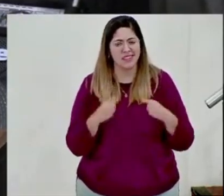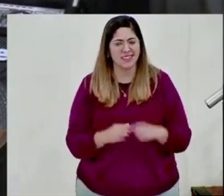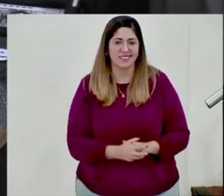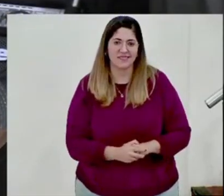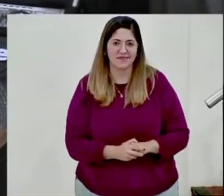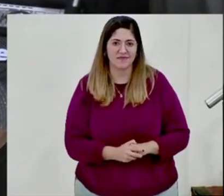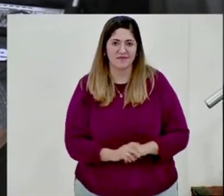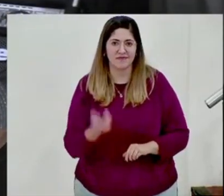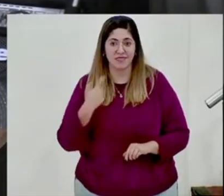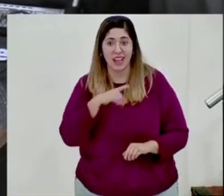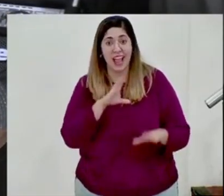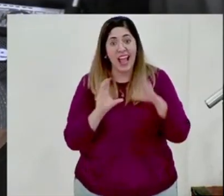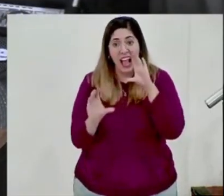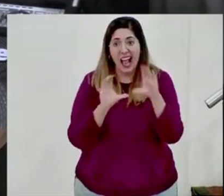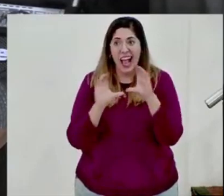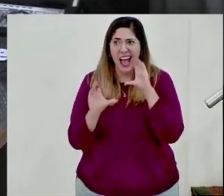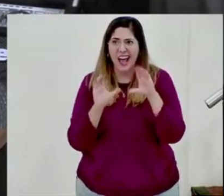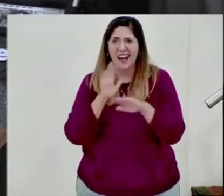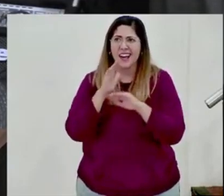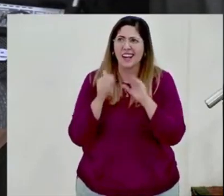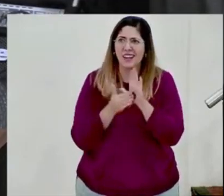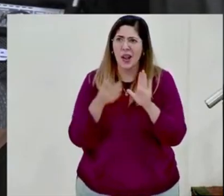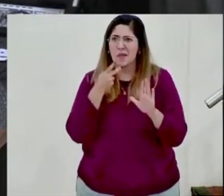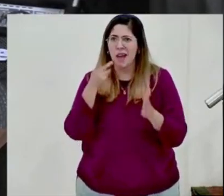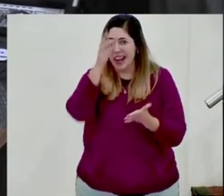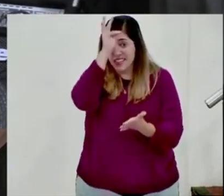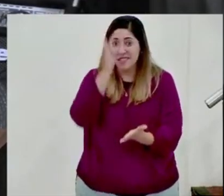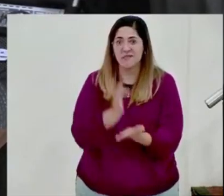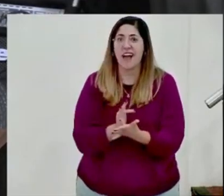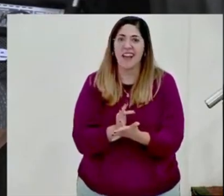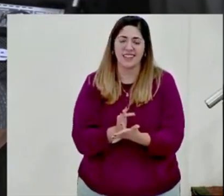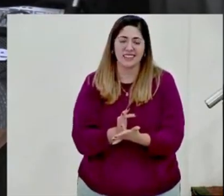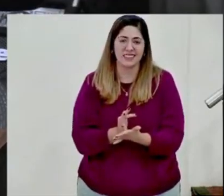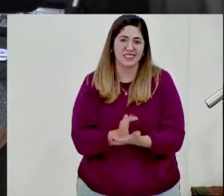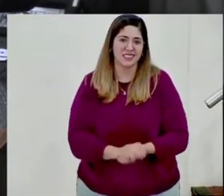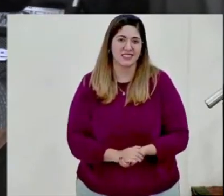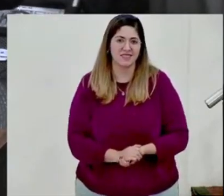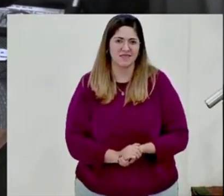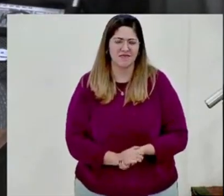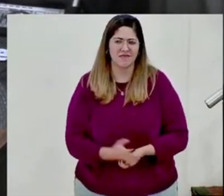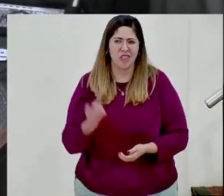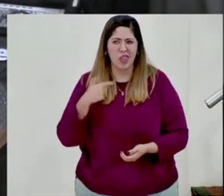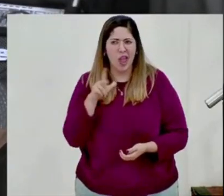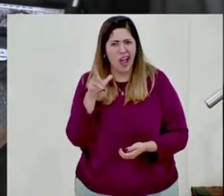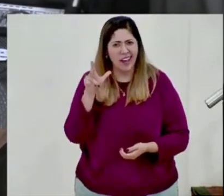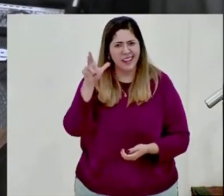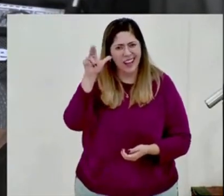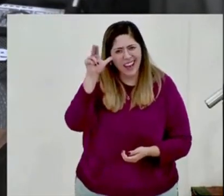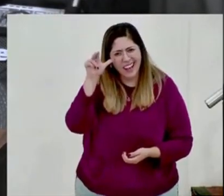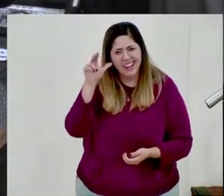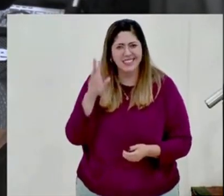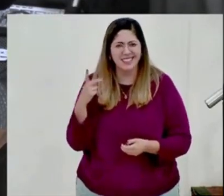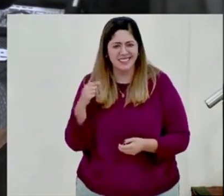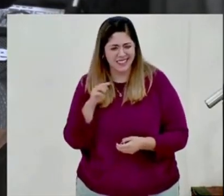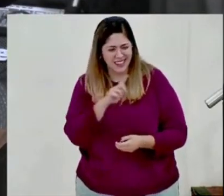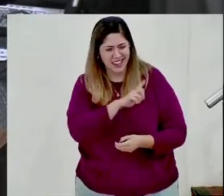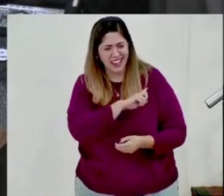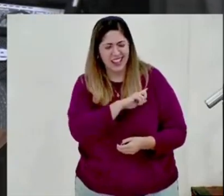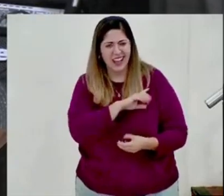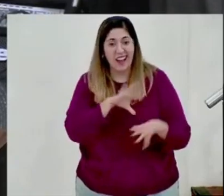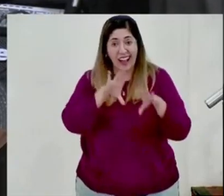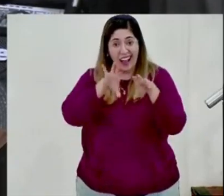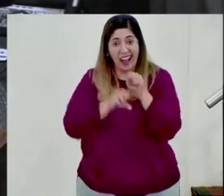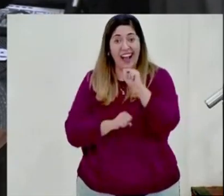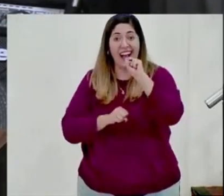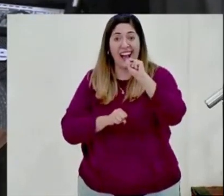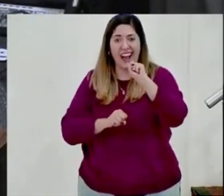que a gente canta fala a respeito da nossa fé. E é curioso, meus queridos, que quando você conversa até com formandos do seminário,